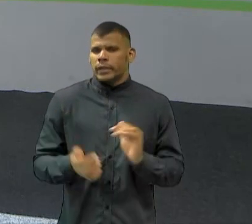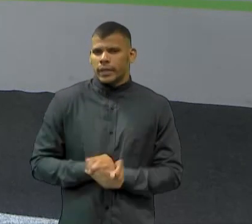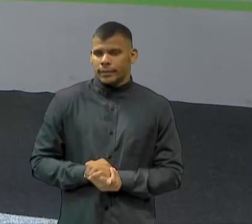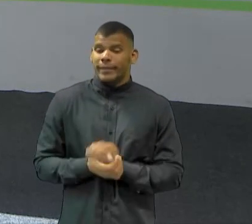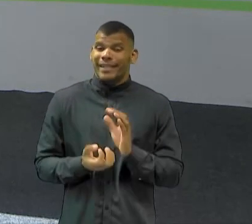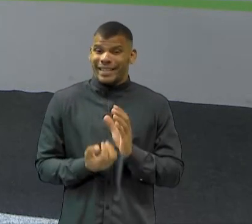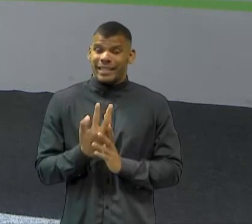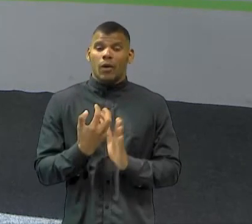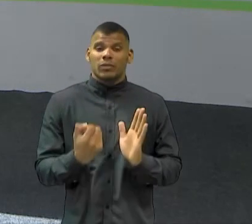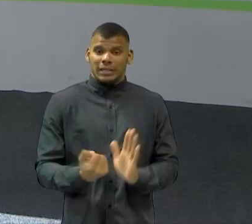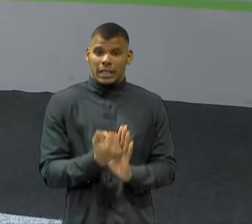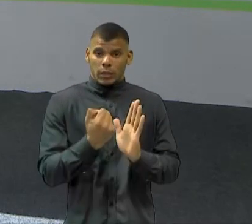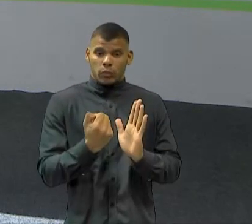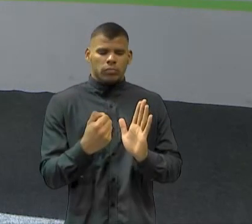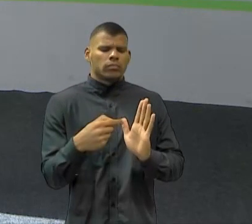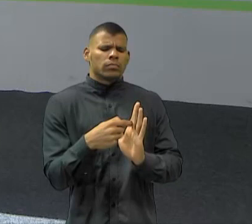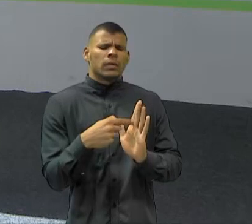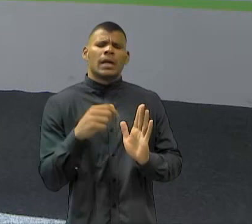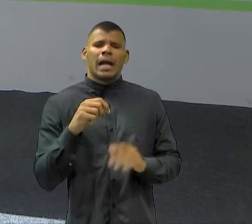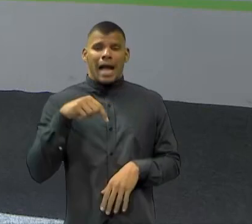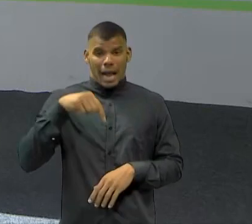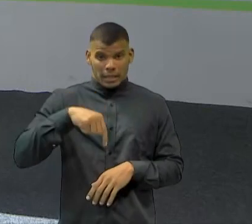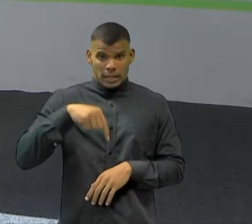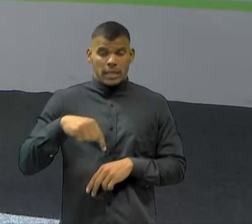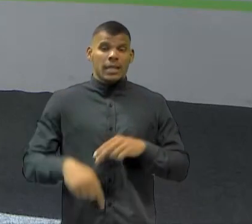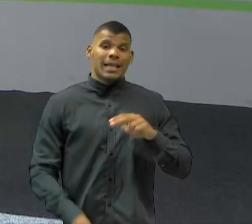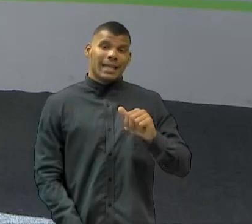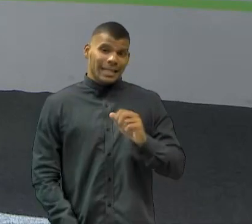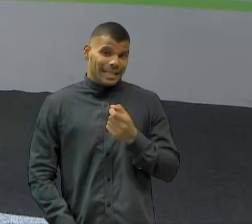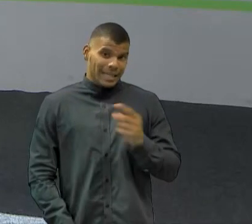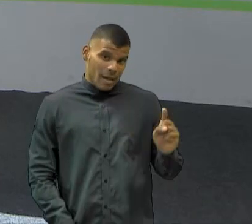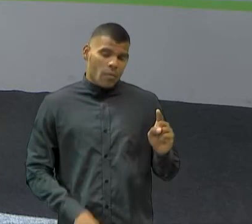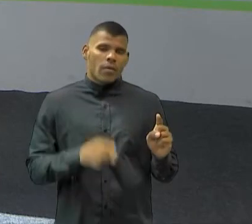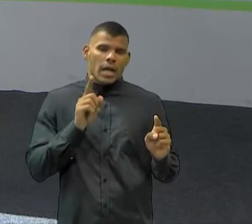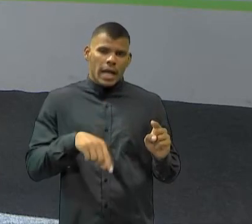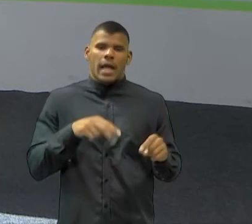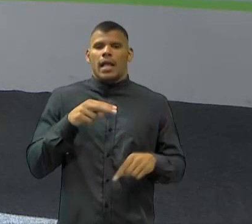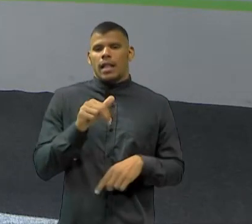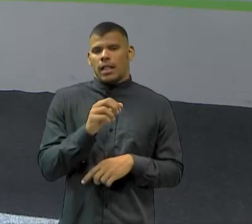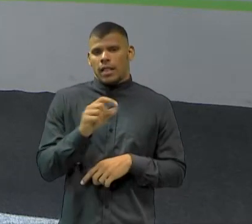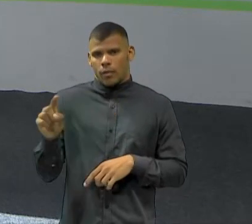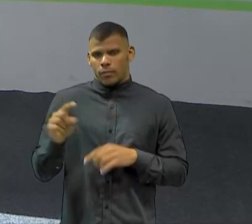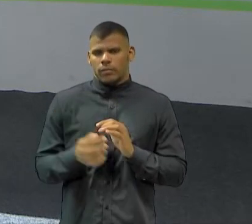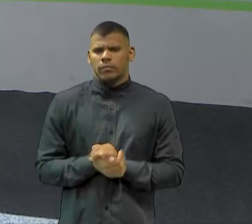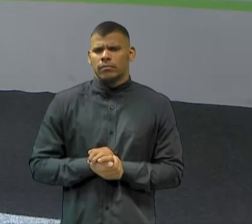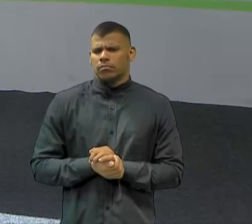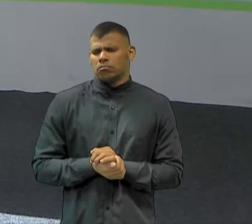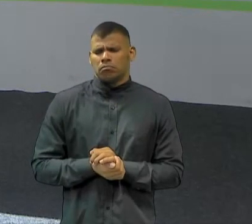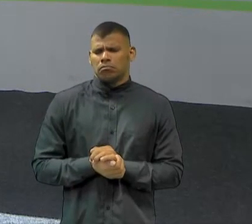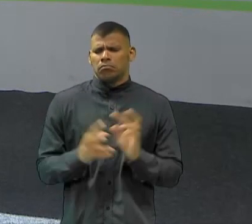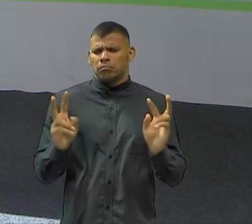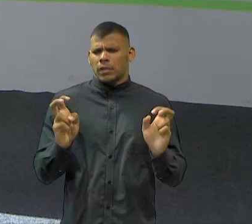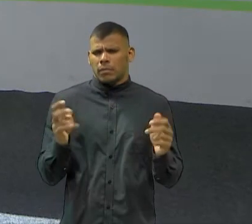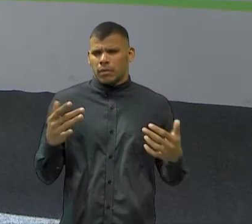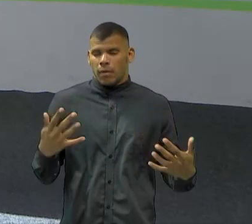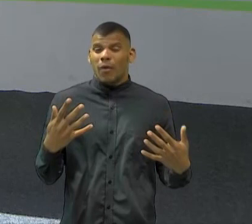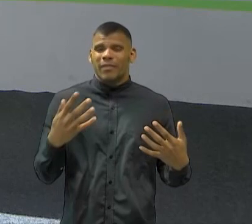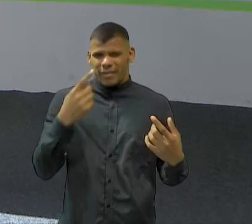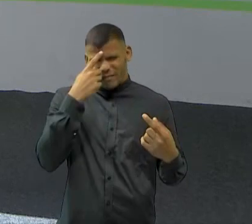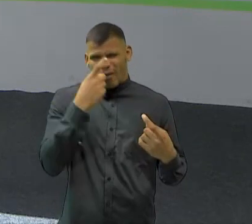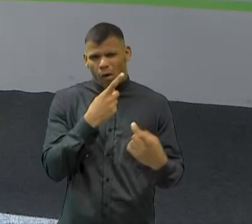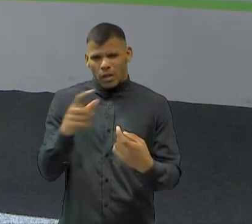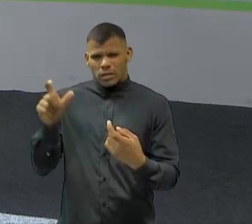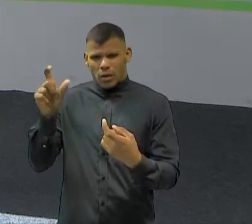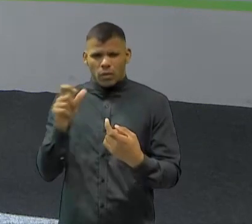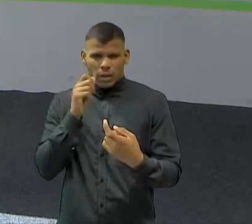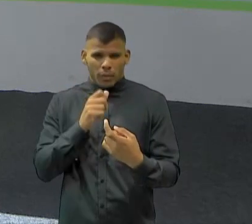para fortalecer as ações de combate à violência contra a mulher. Para ter o selo, os estabelecimentos precisam desenvolver algumas